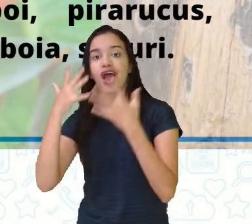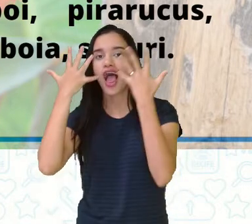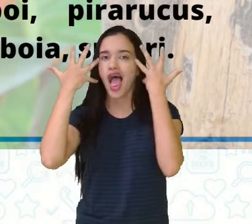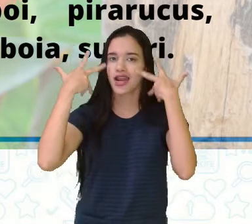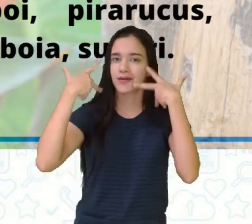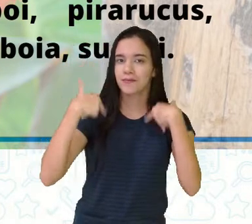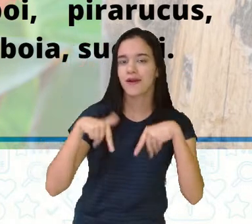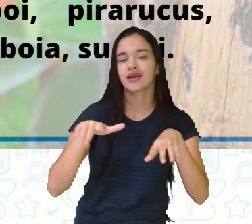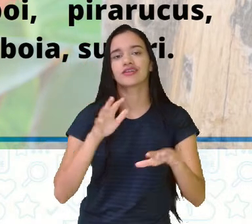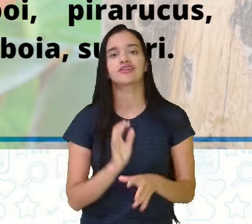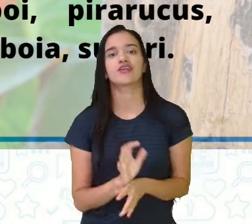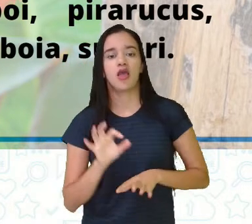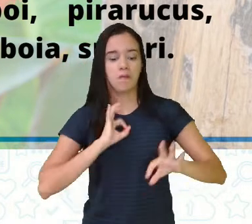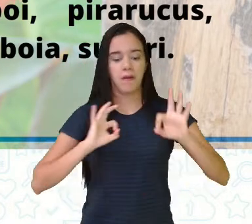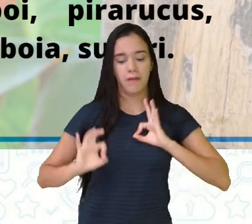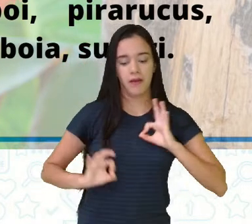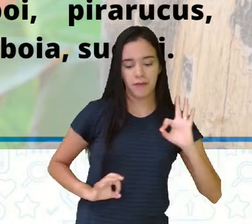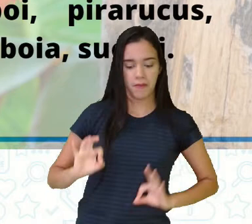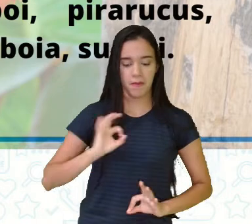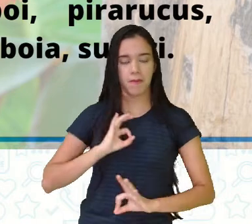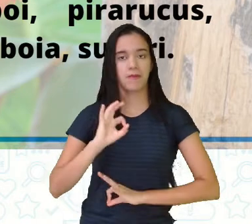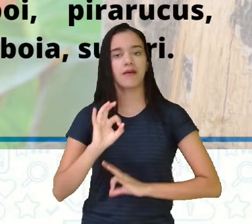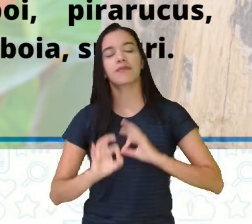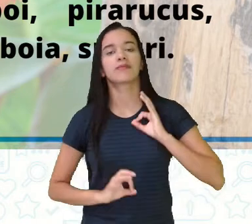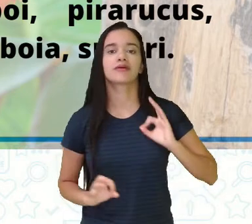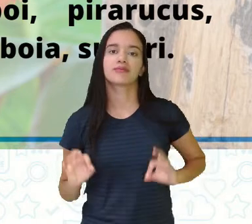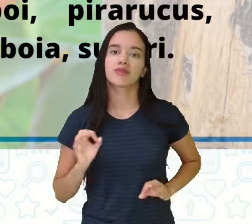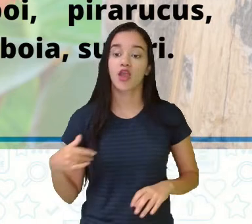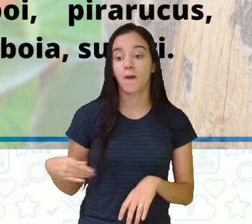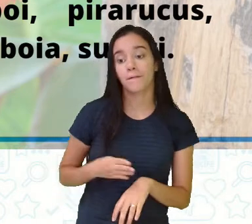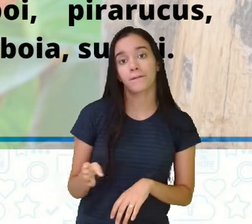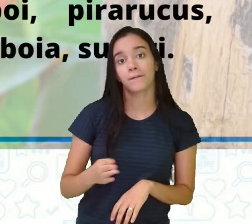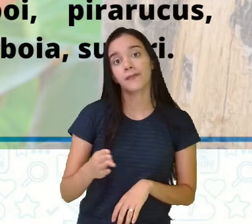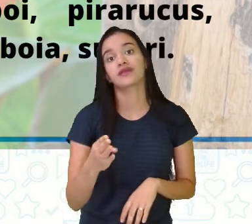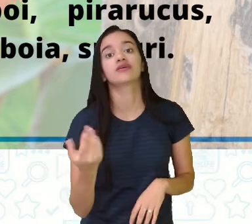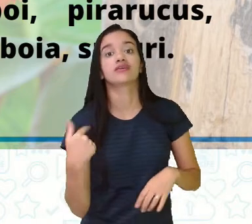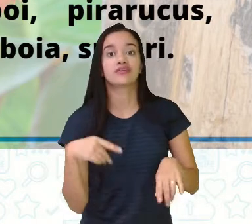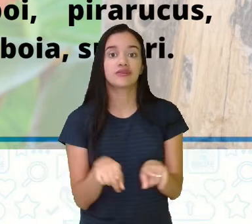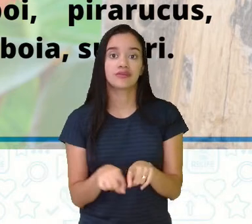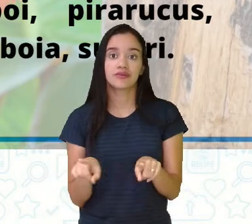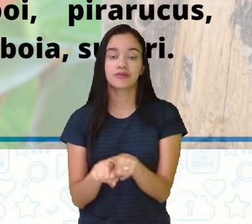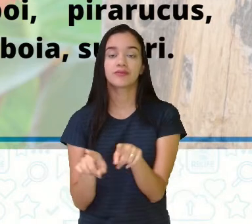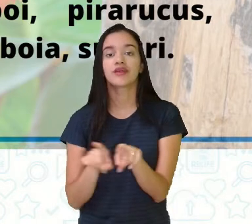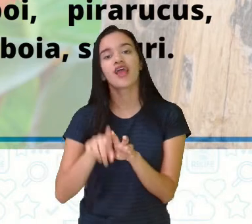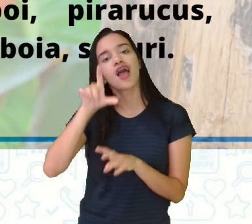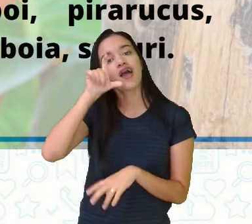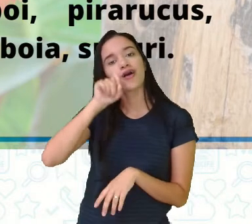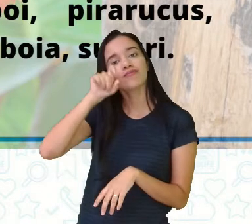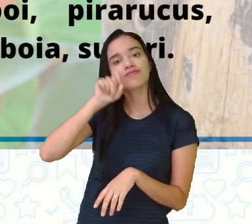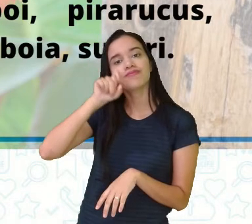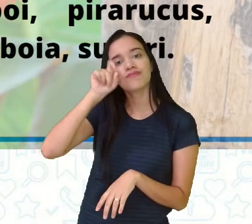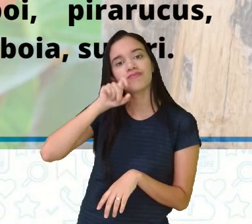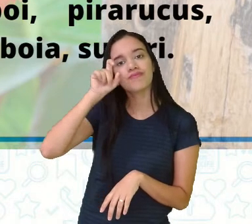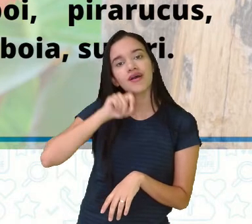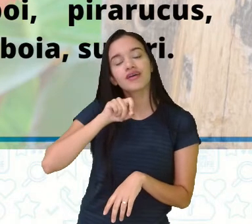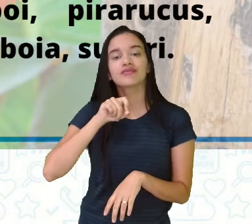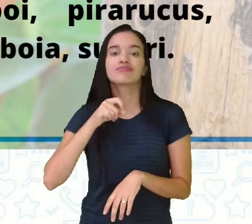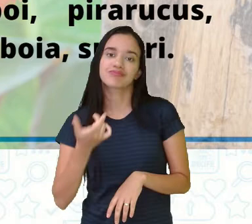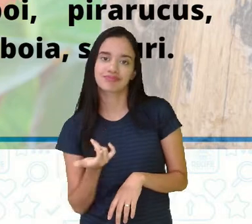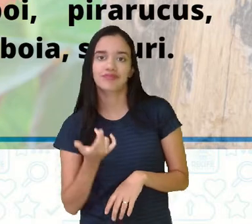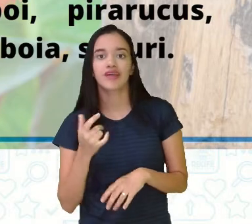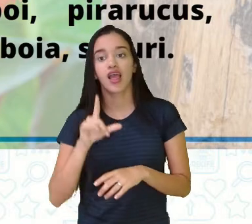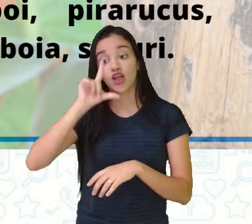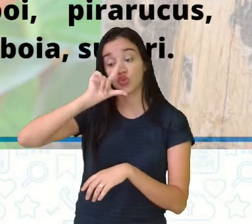as onças, sussuaranas, jaguatirica, peixe-boi, pirarucus, jabutis, ariranhas,